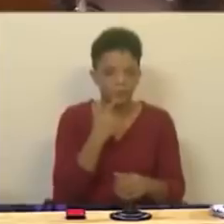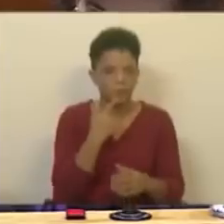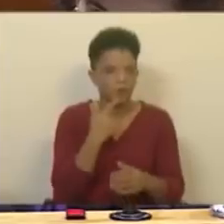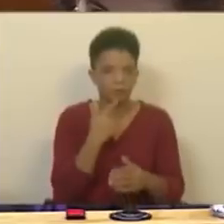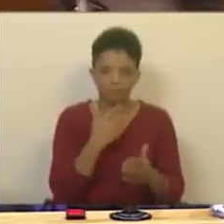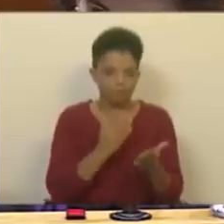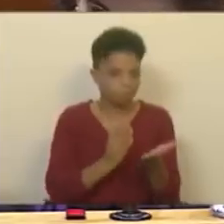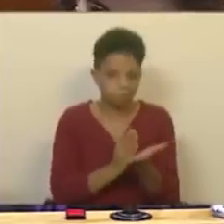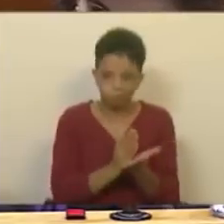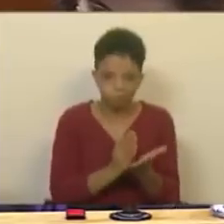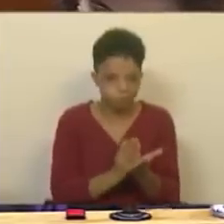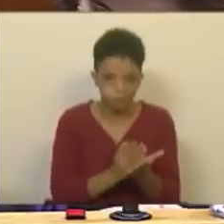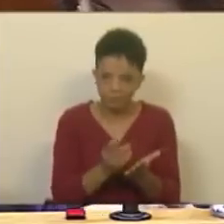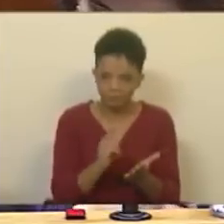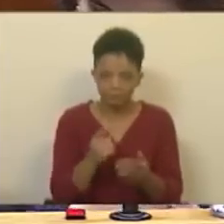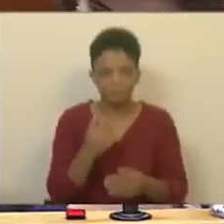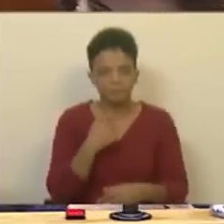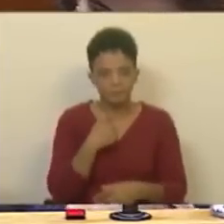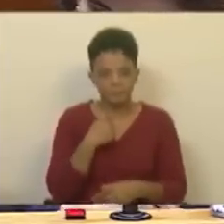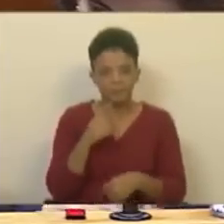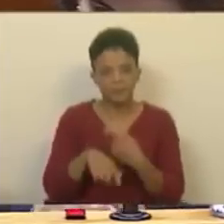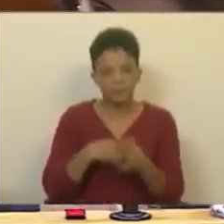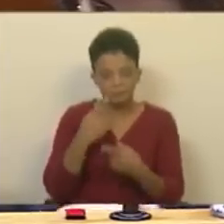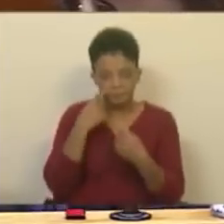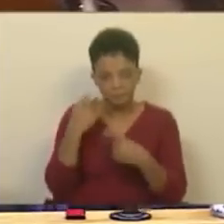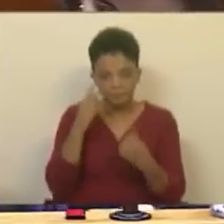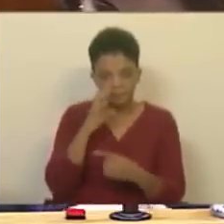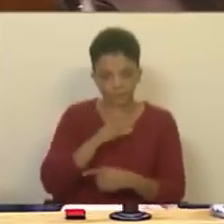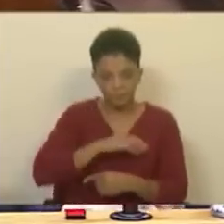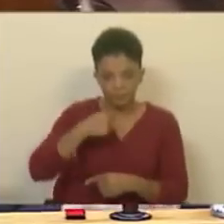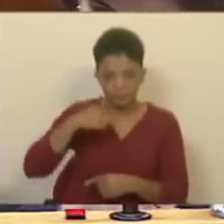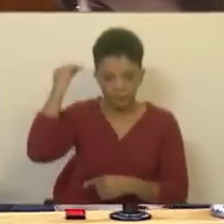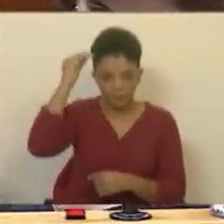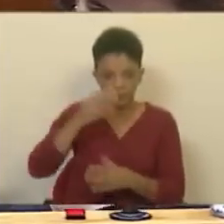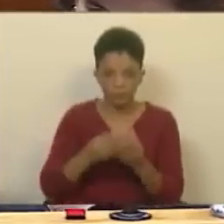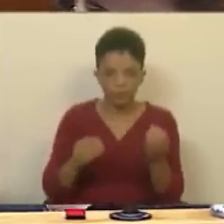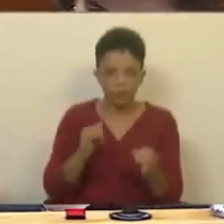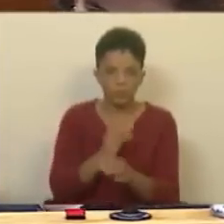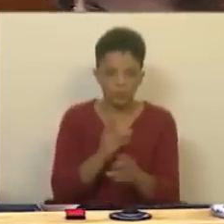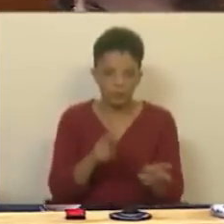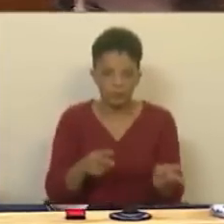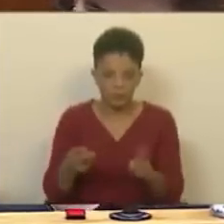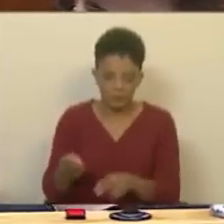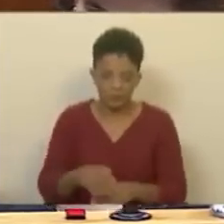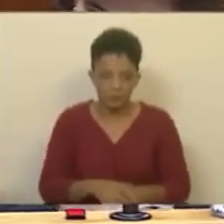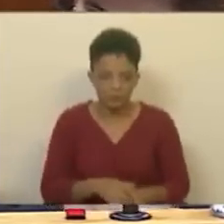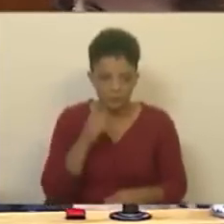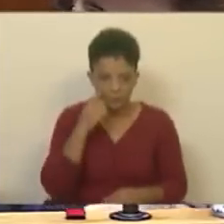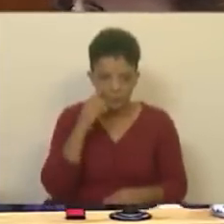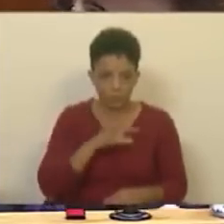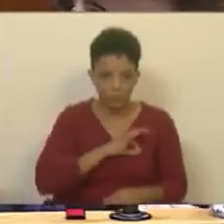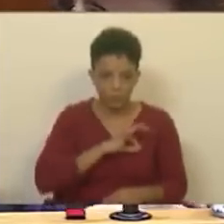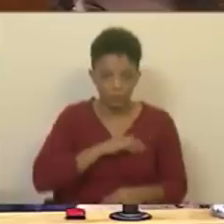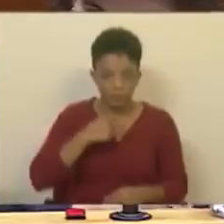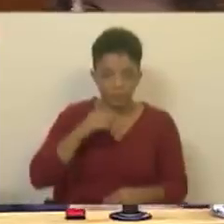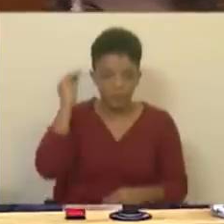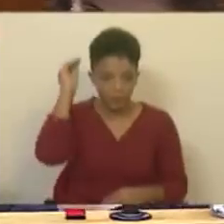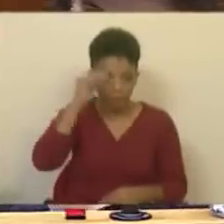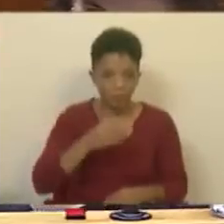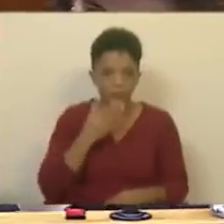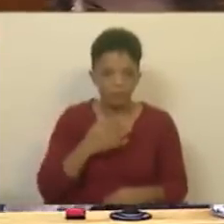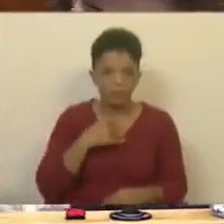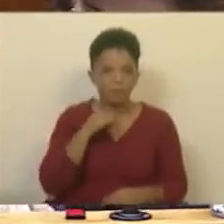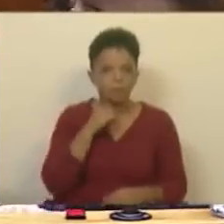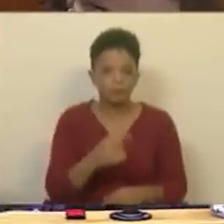viáveis e eu tive a oportunidade de perguntar senhor presidente da república uma outra solução alternativa que o senhor presidente da república Aliás nem